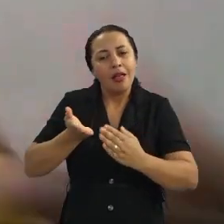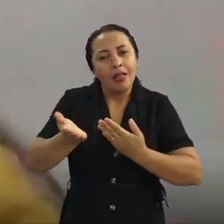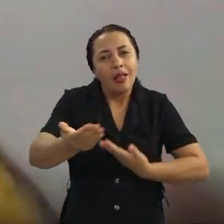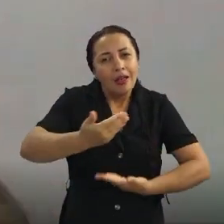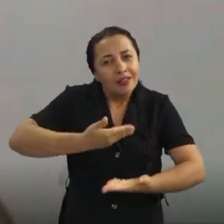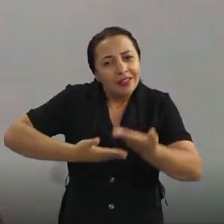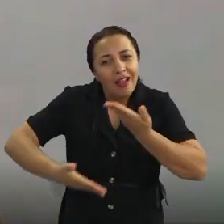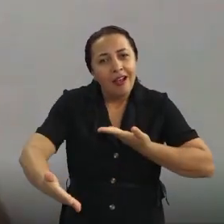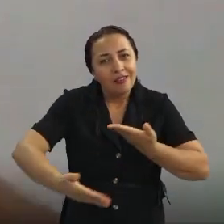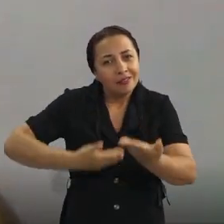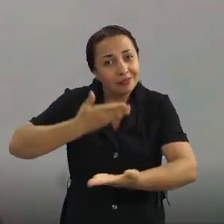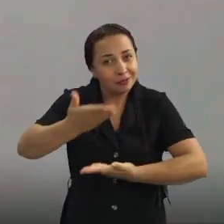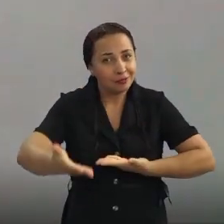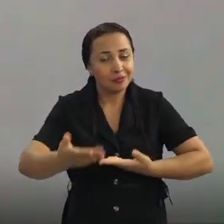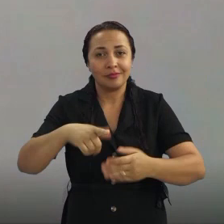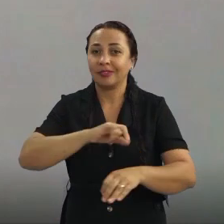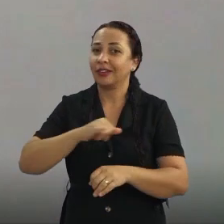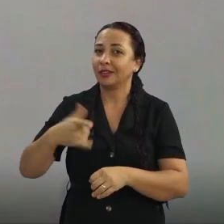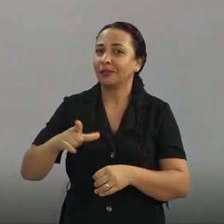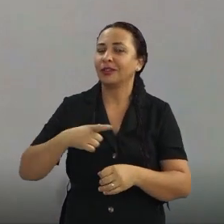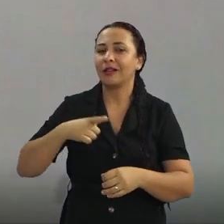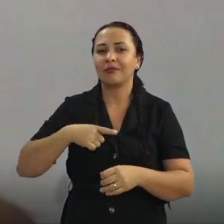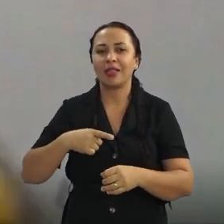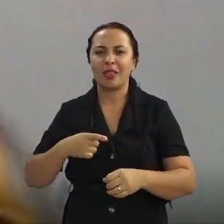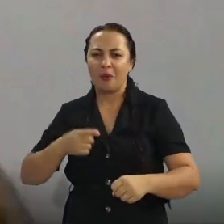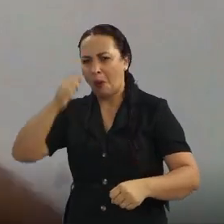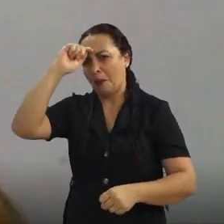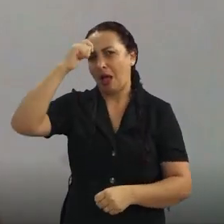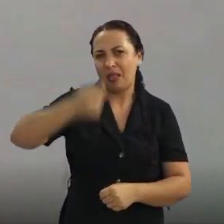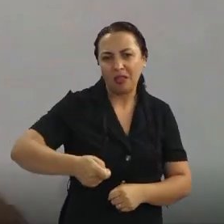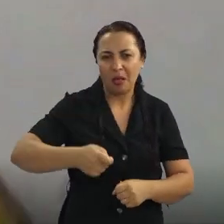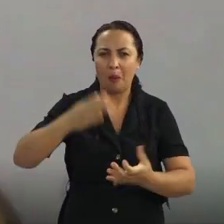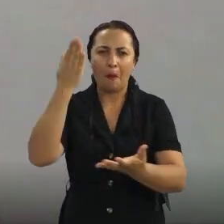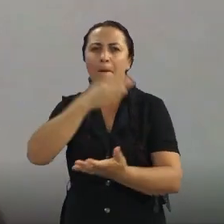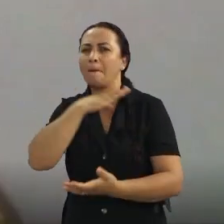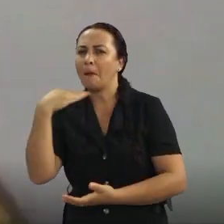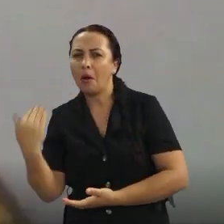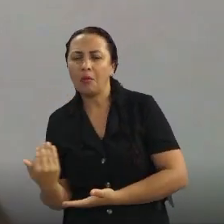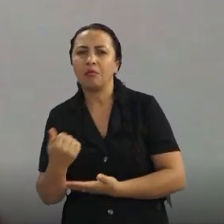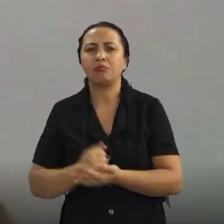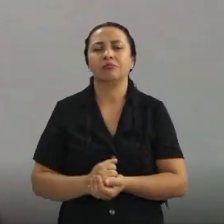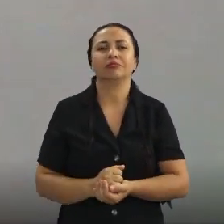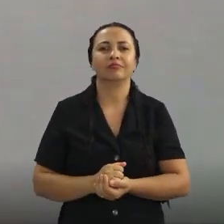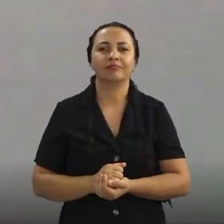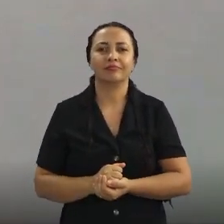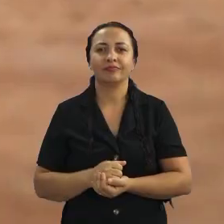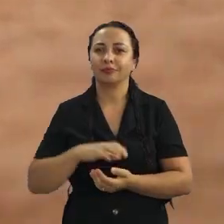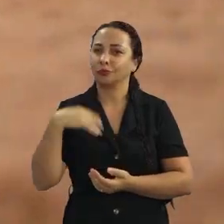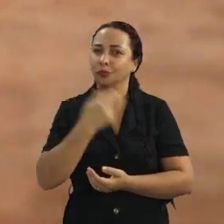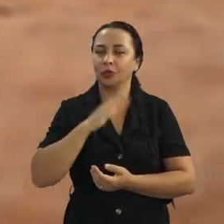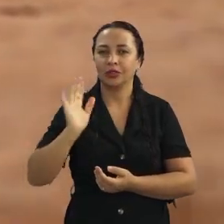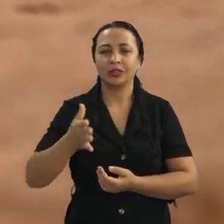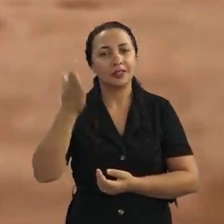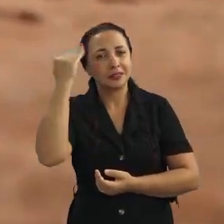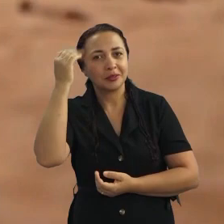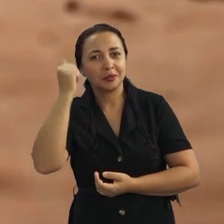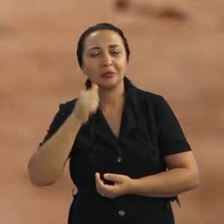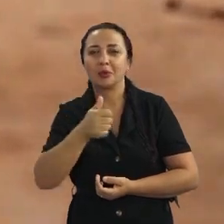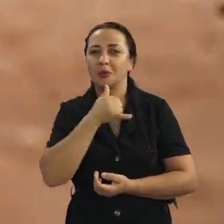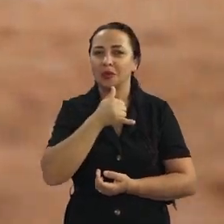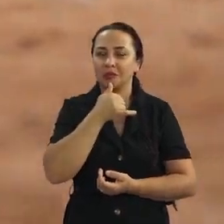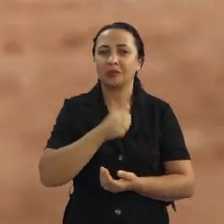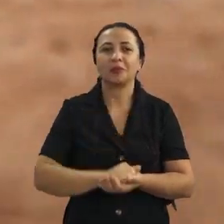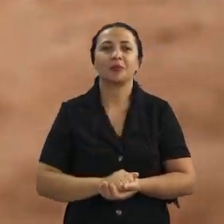me interagir com ele sem que haja ali né uma intervenção extermínio desordenado a gente já sabia